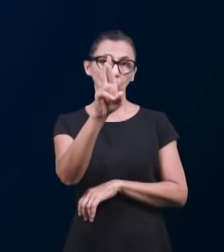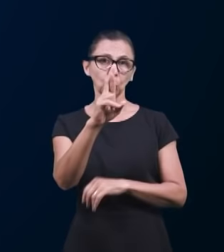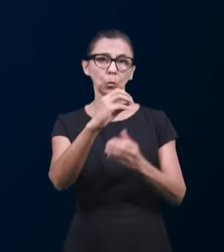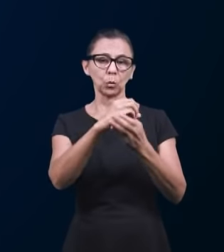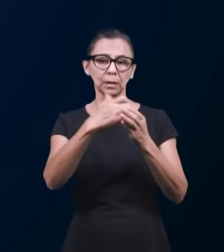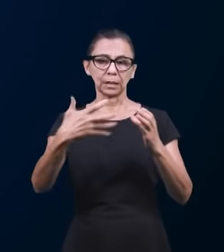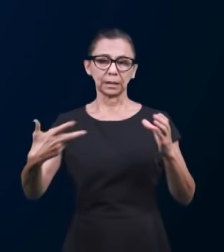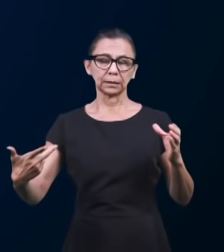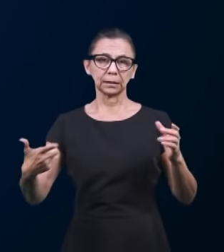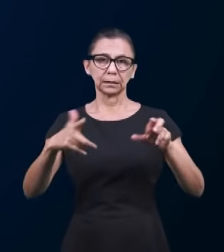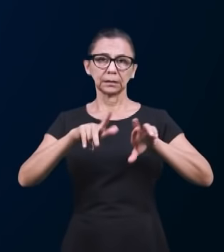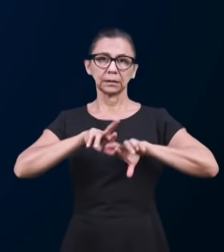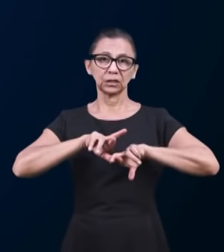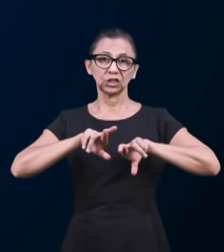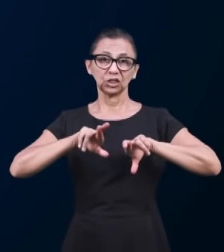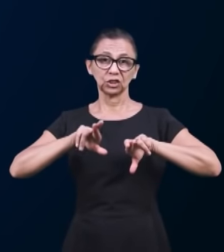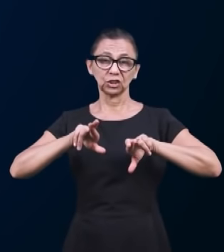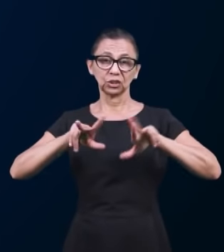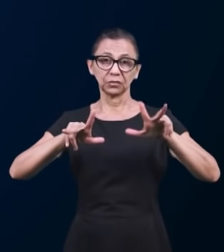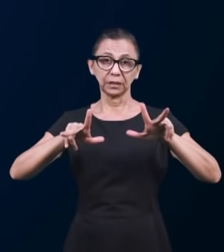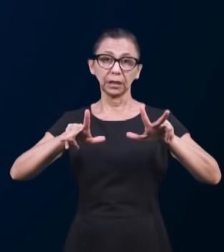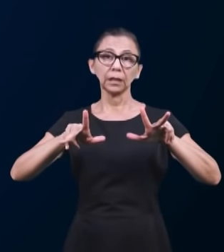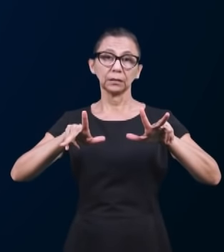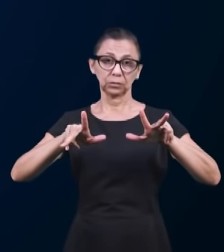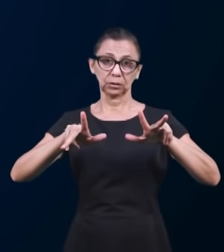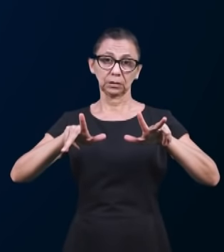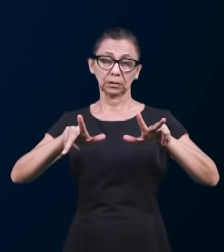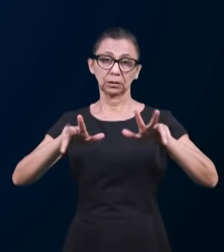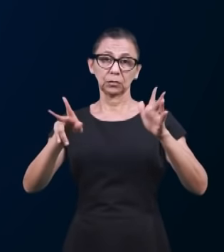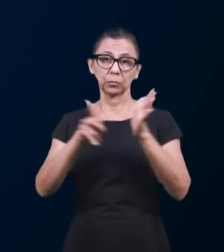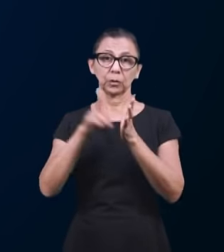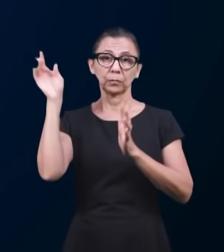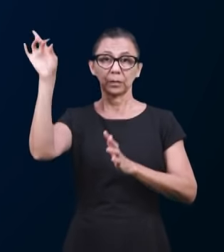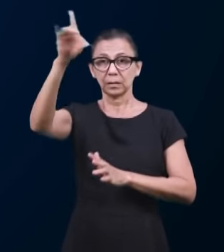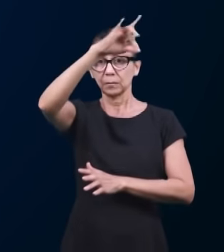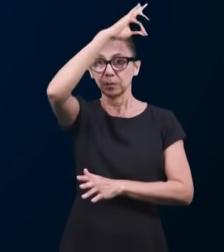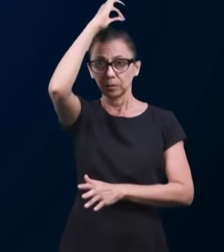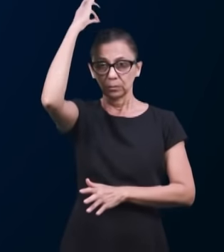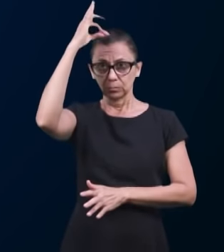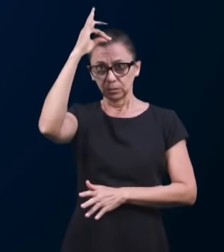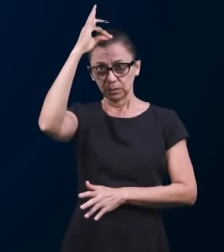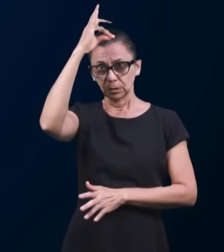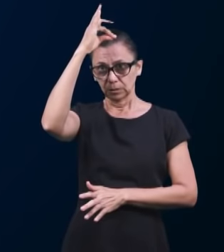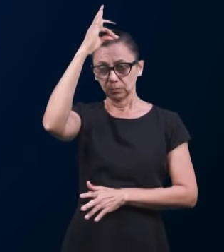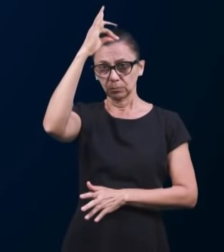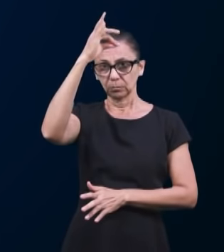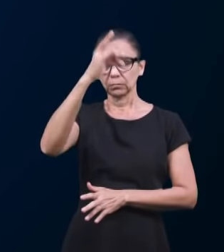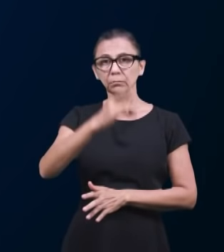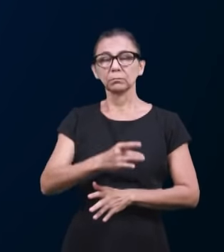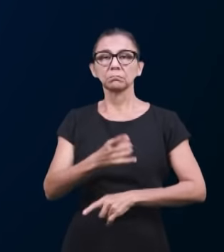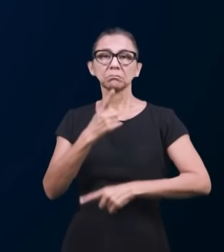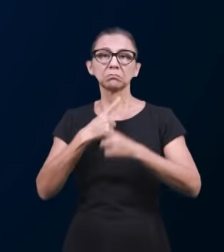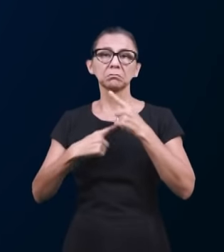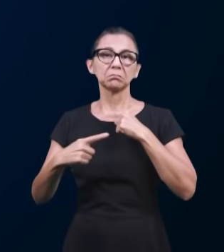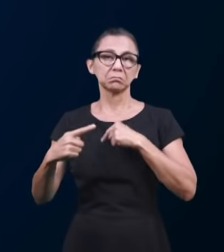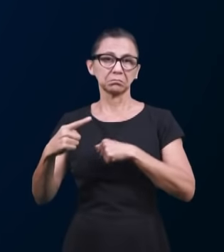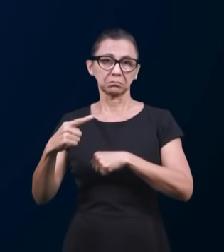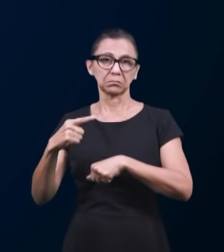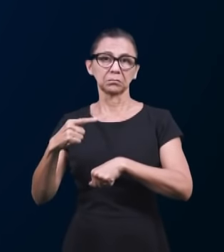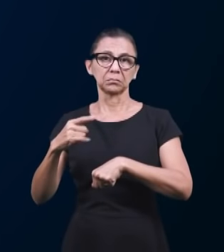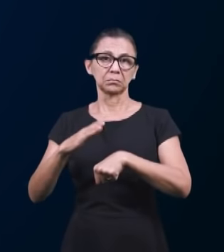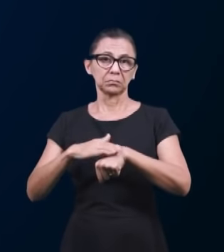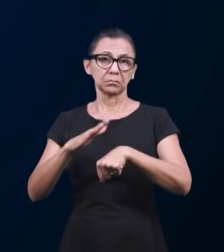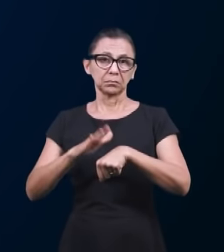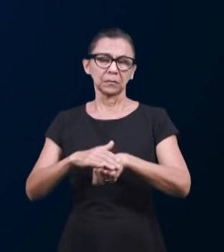uma característica distribuída pelo Espírito Santo, visando a edificação do corpo. Ou seja, uma